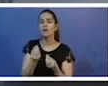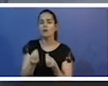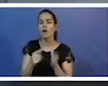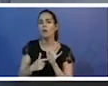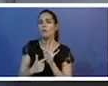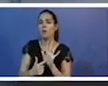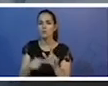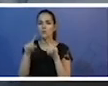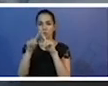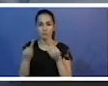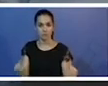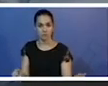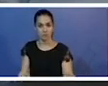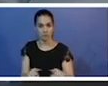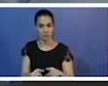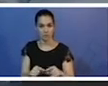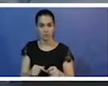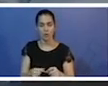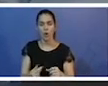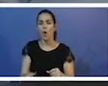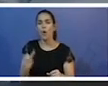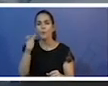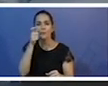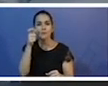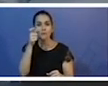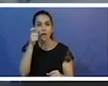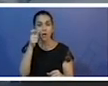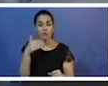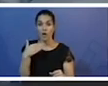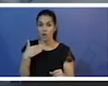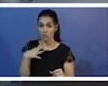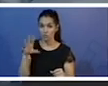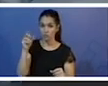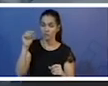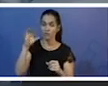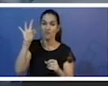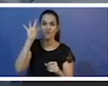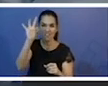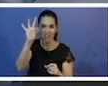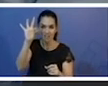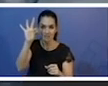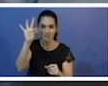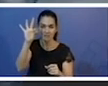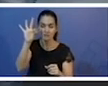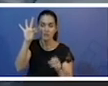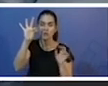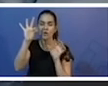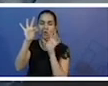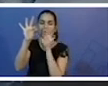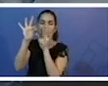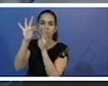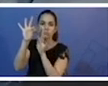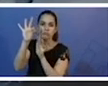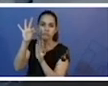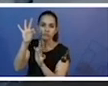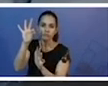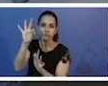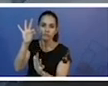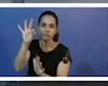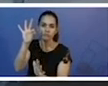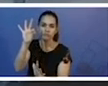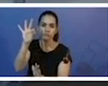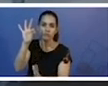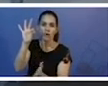plana. Então observem, eu saio do vértice e vou parar lá no lado lá de baixo,